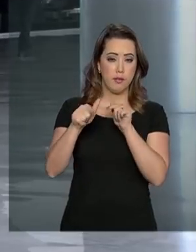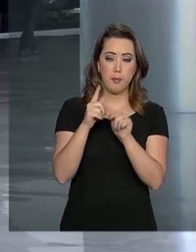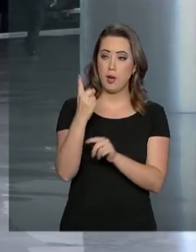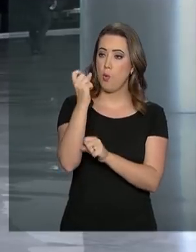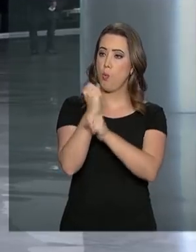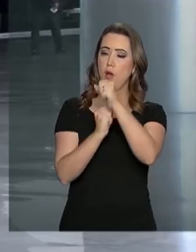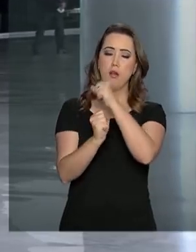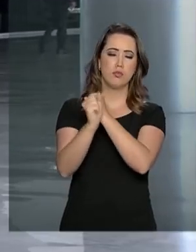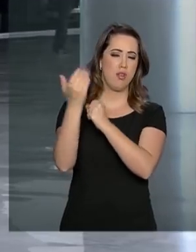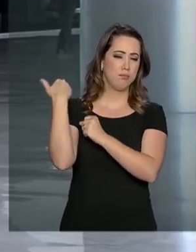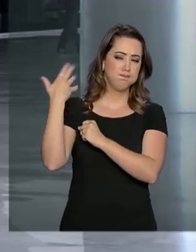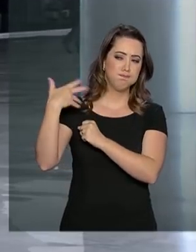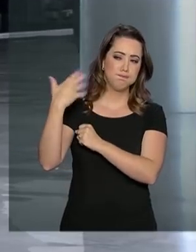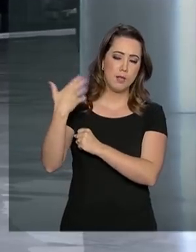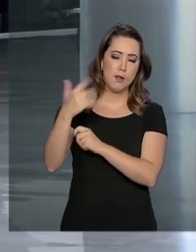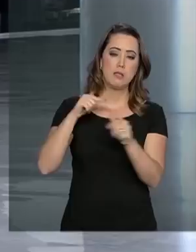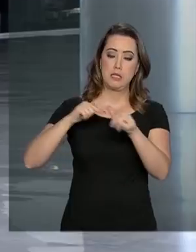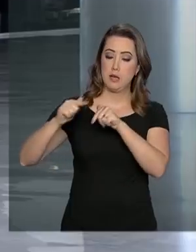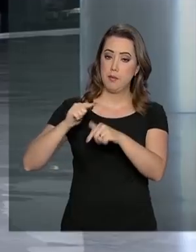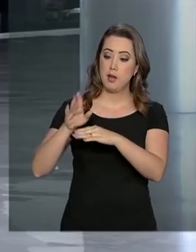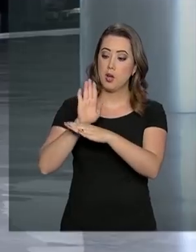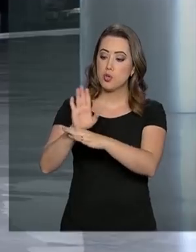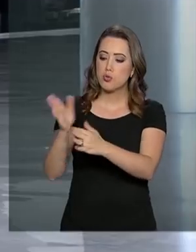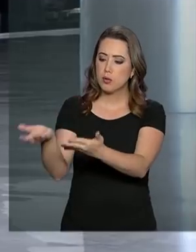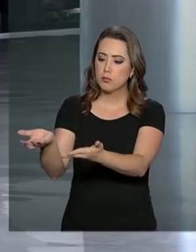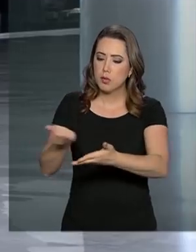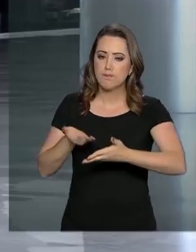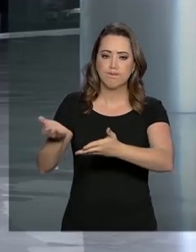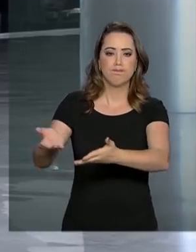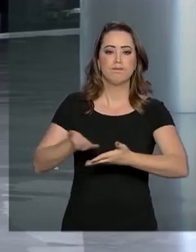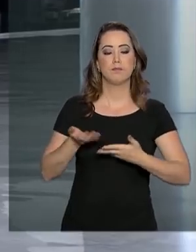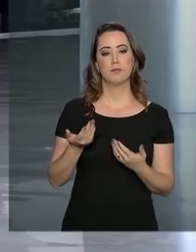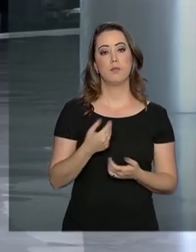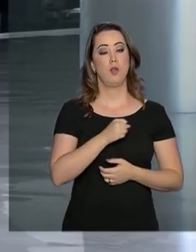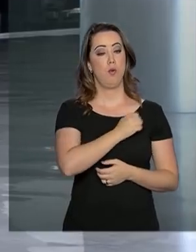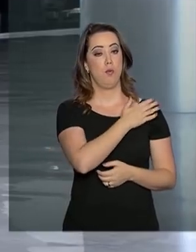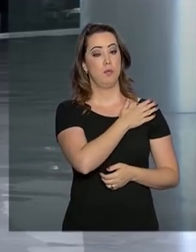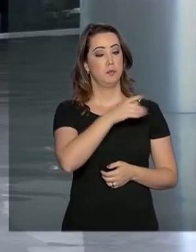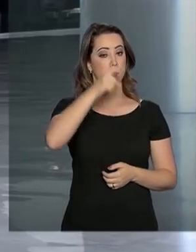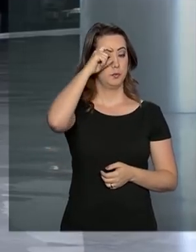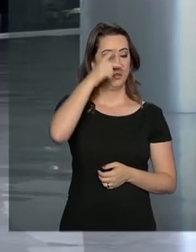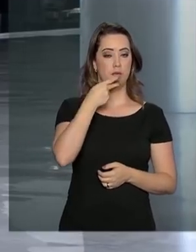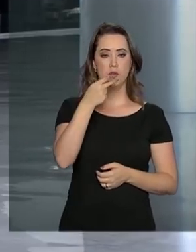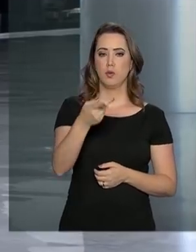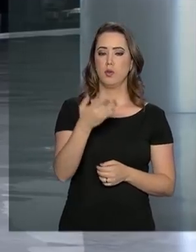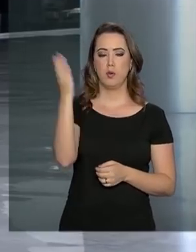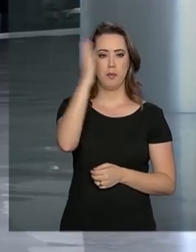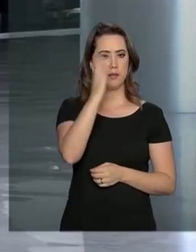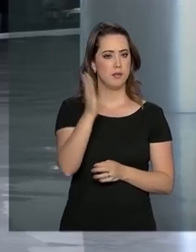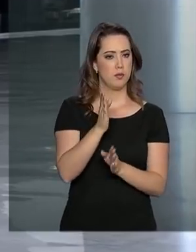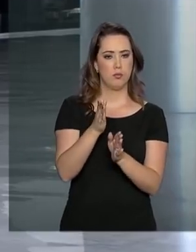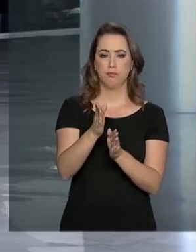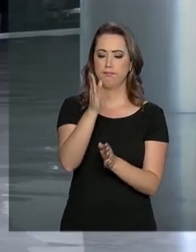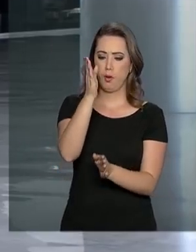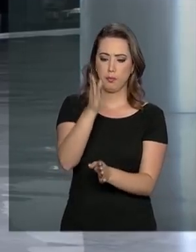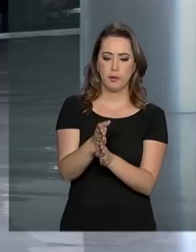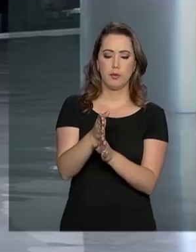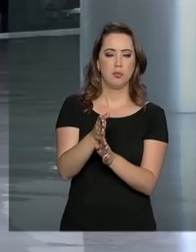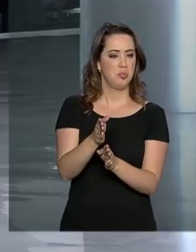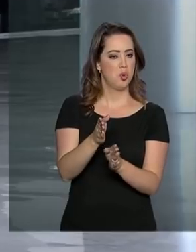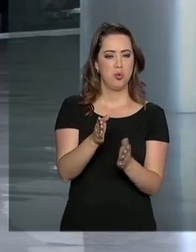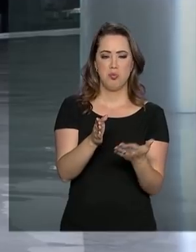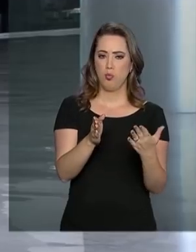na região. Bom, o vice-presidente da República, general Hamilton Mourão, afirmou que o Brasil não vai cruzar a fronteira com a